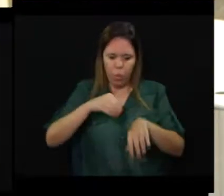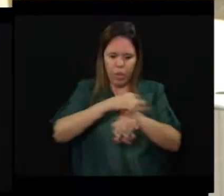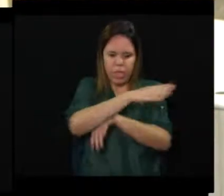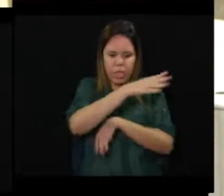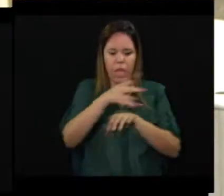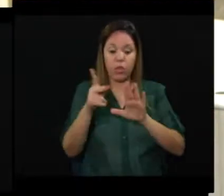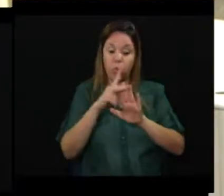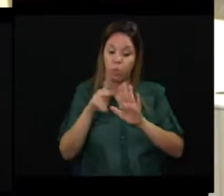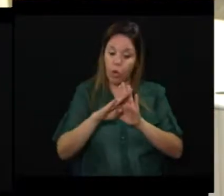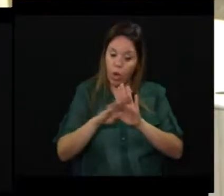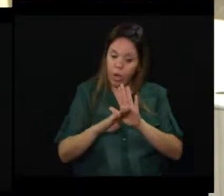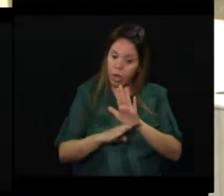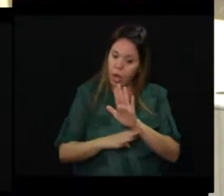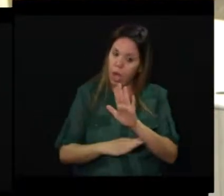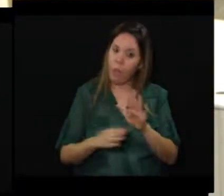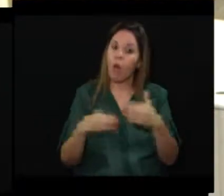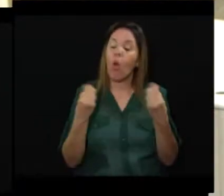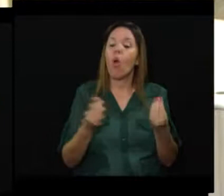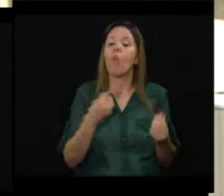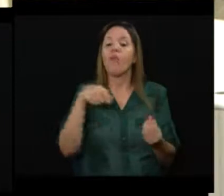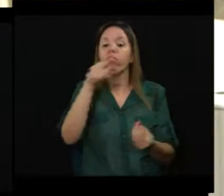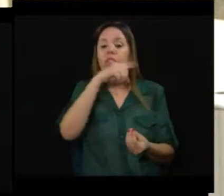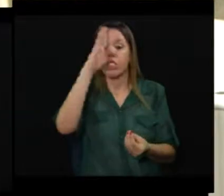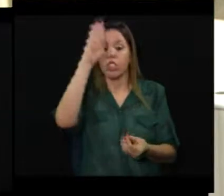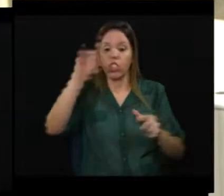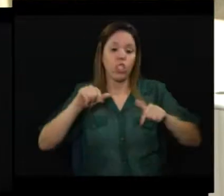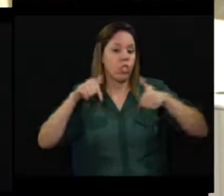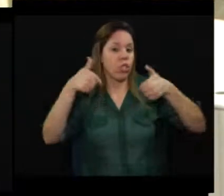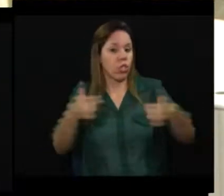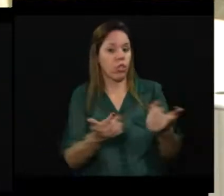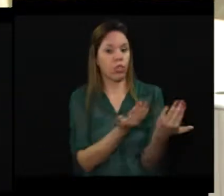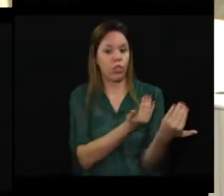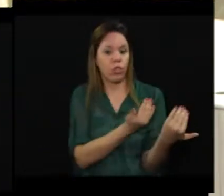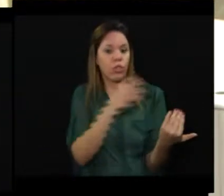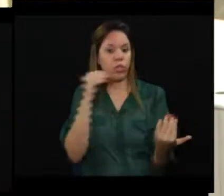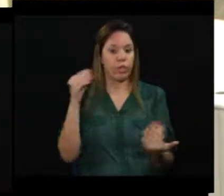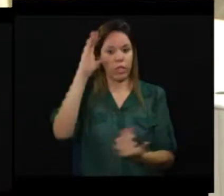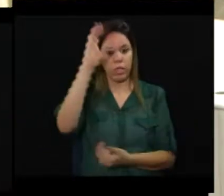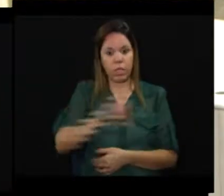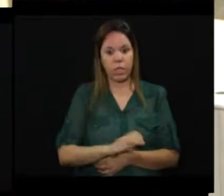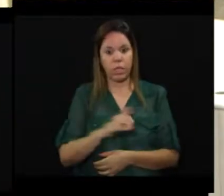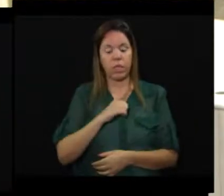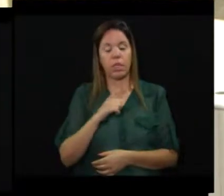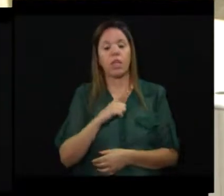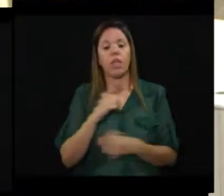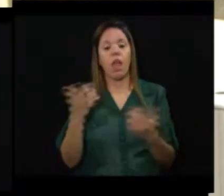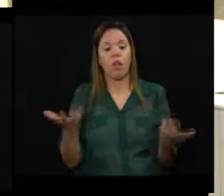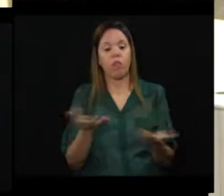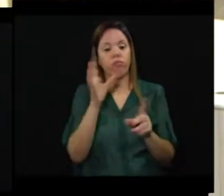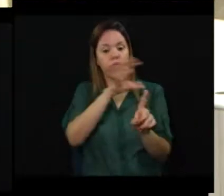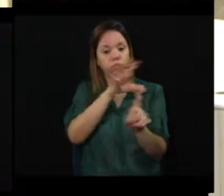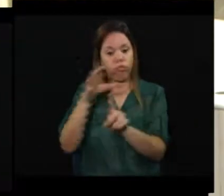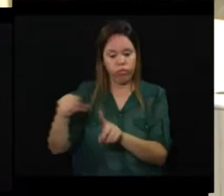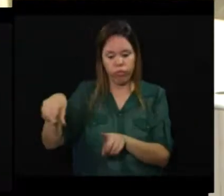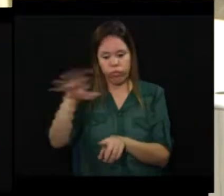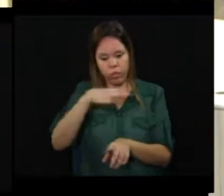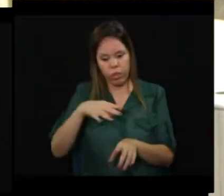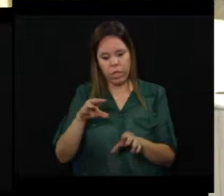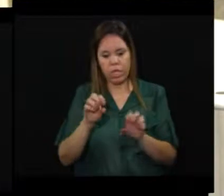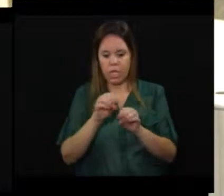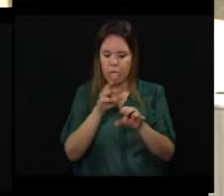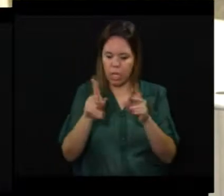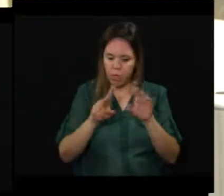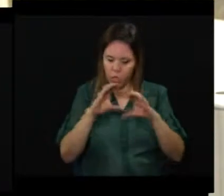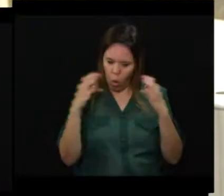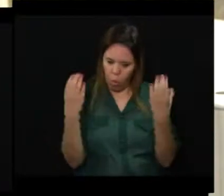do programa sobre ser protagonista juvenil, sobre ser cidadão, qual é o poder que o jovem tem na comunidade hoje em dia e como você